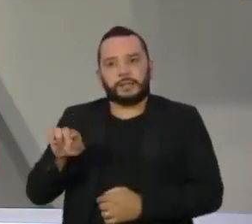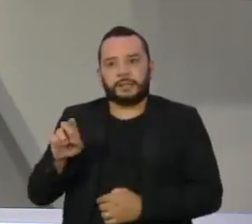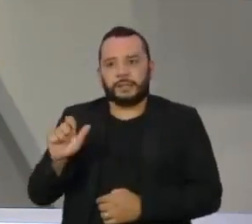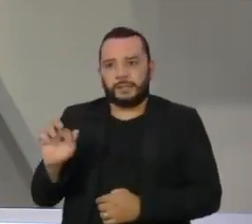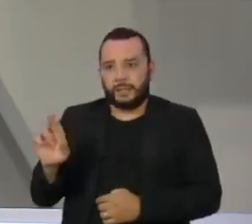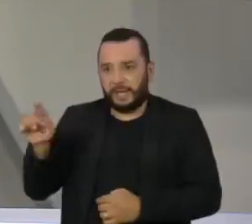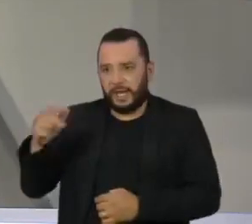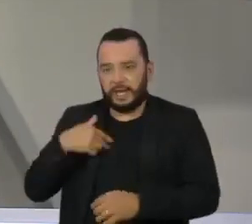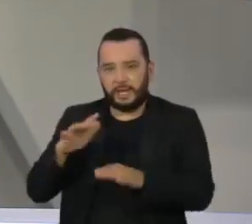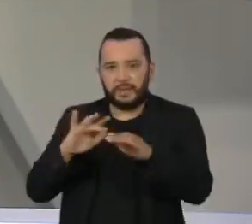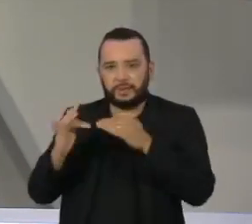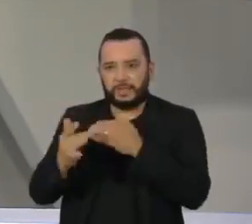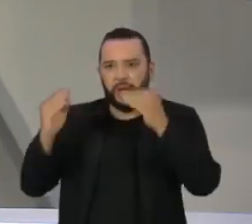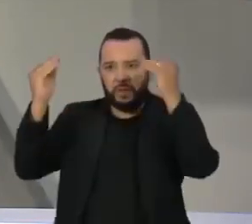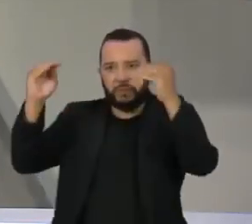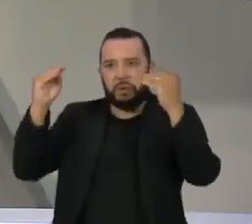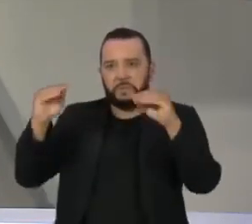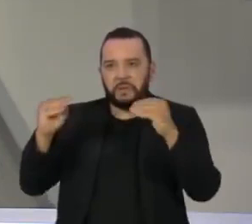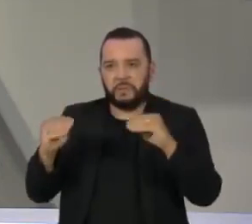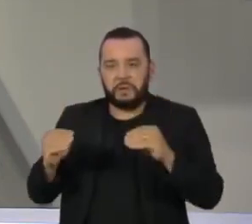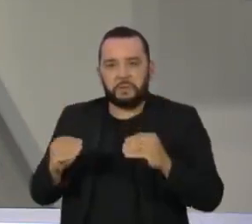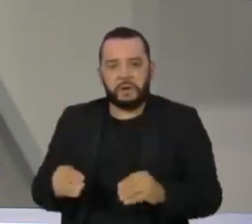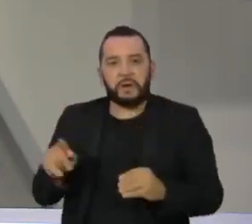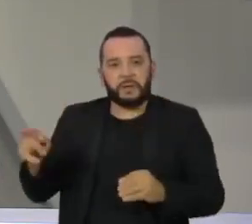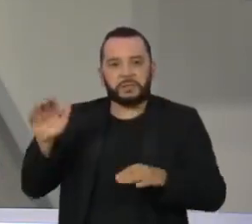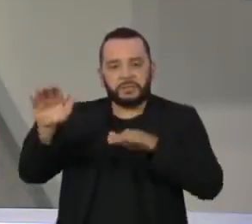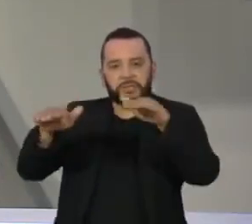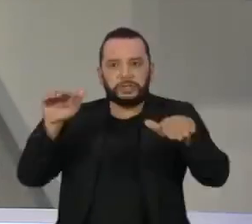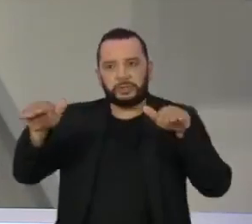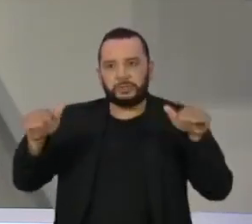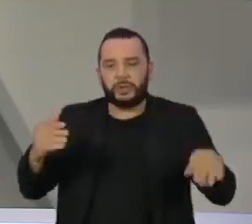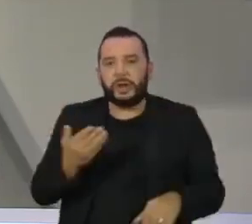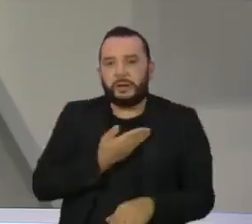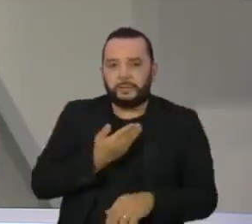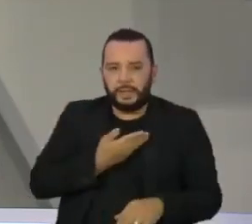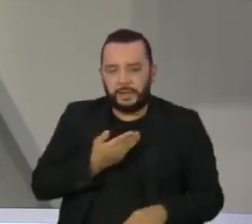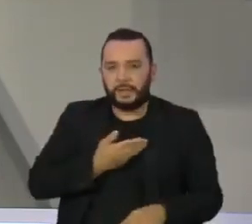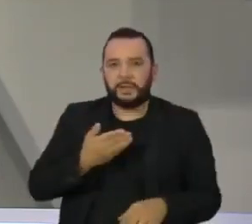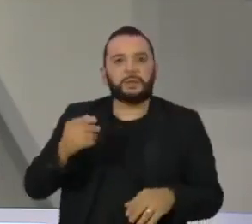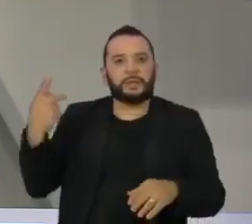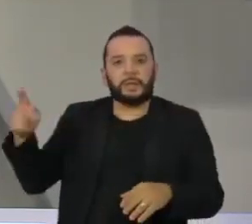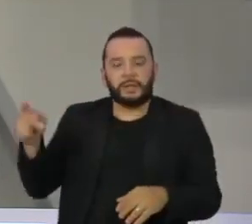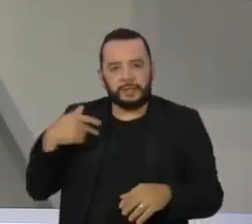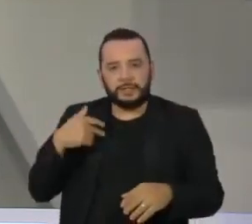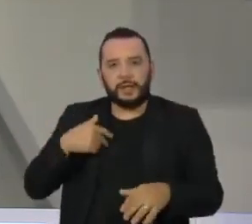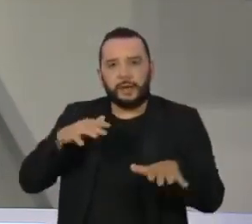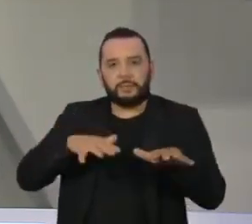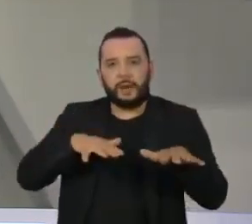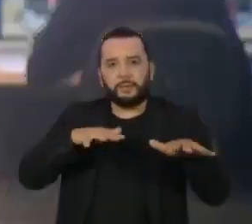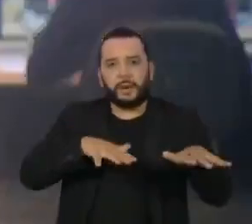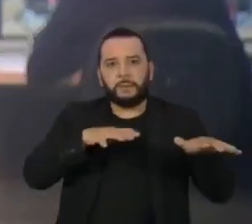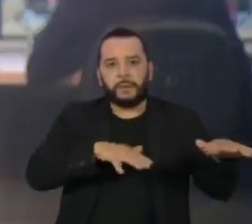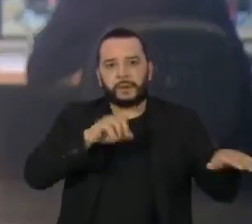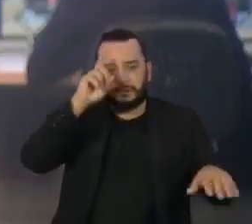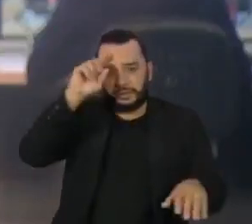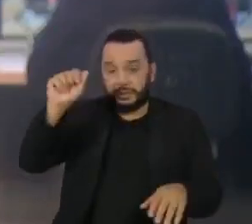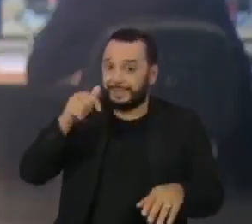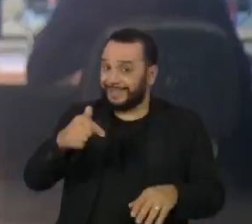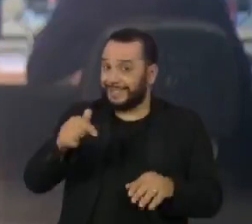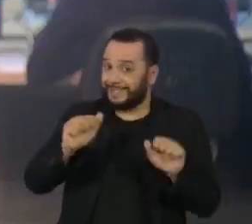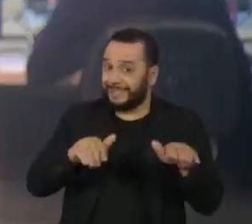nas redes sociais o coronel da ativa como convocou amigos e colegas para as manifestações de 7 de Setembro